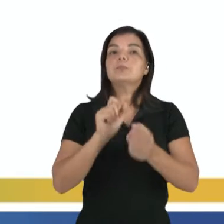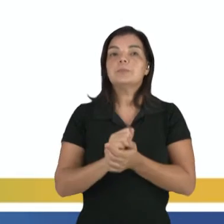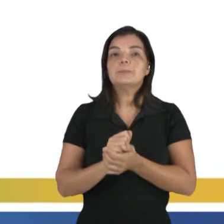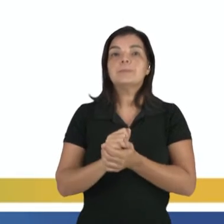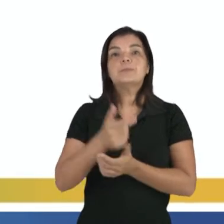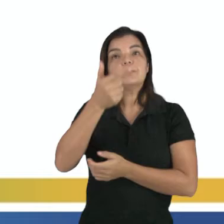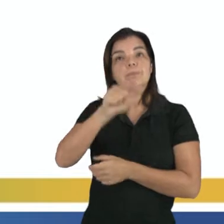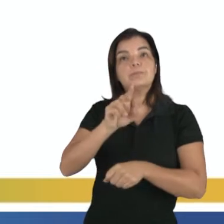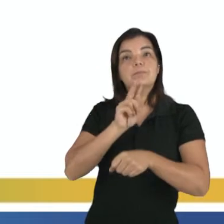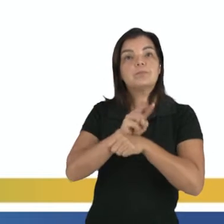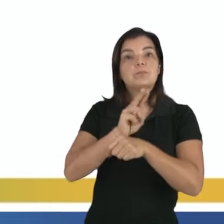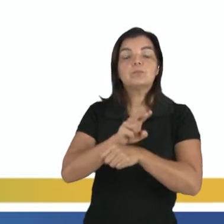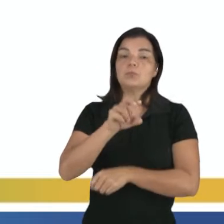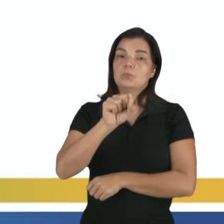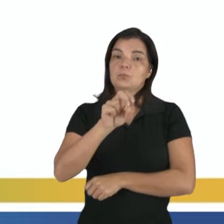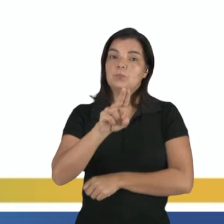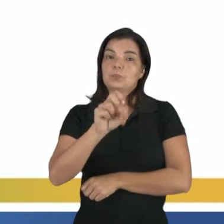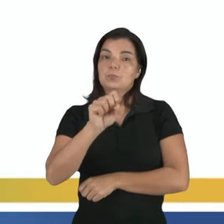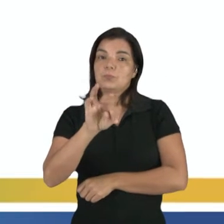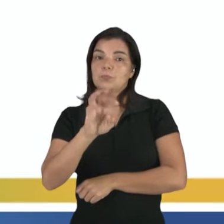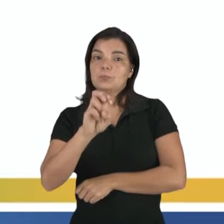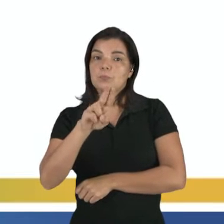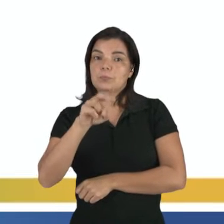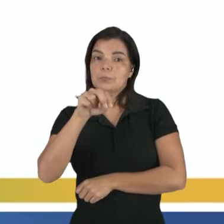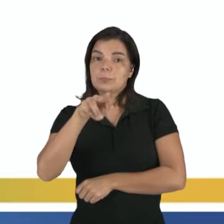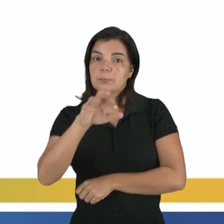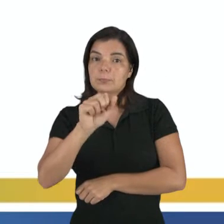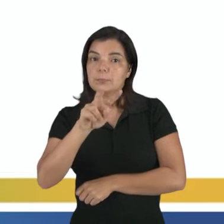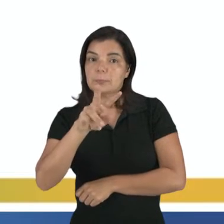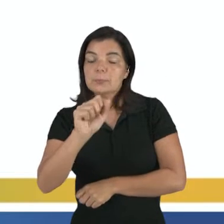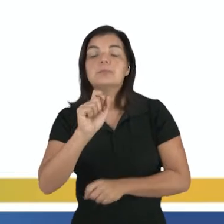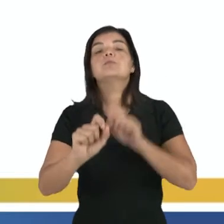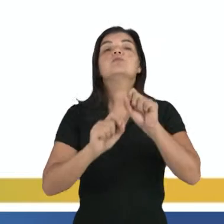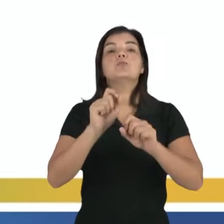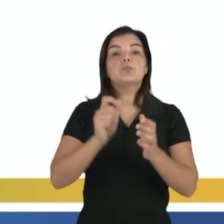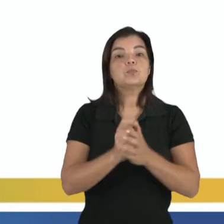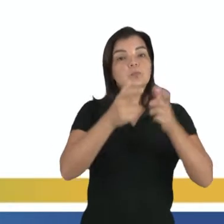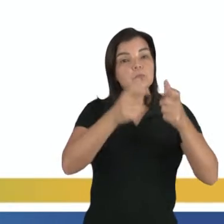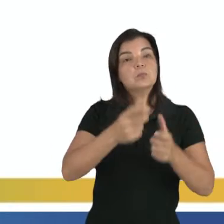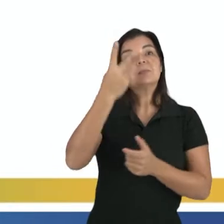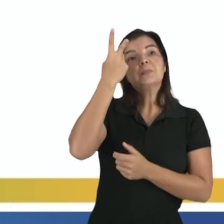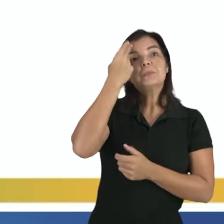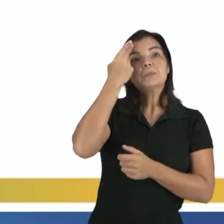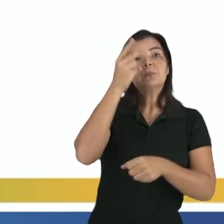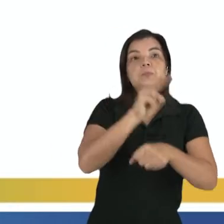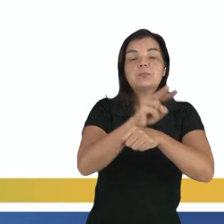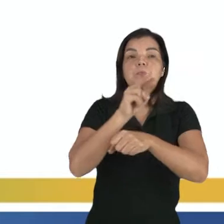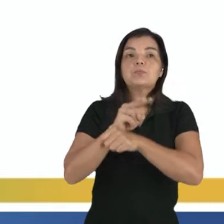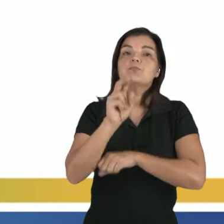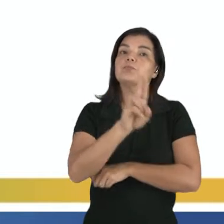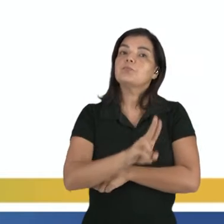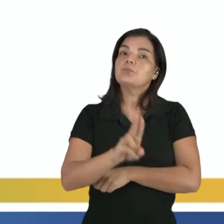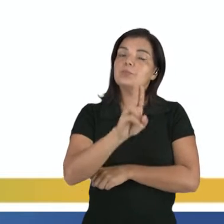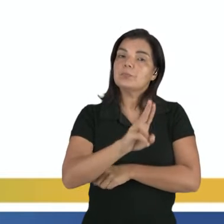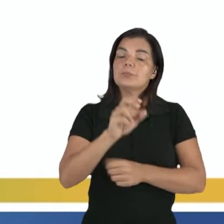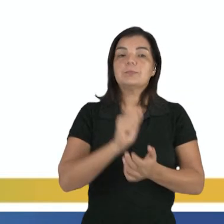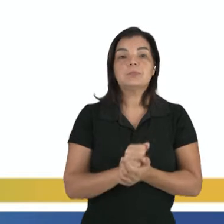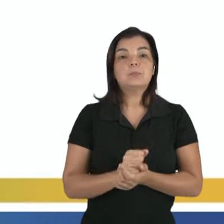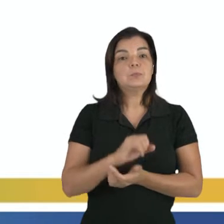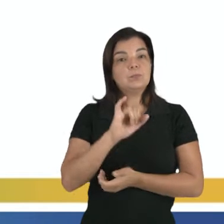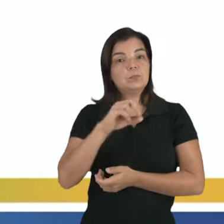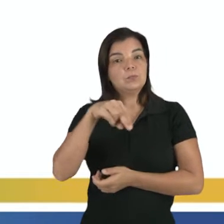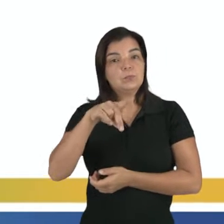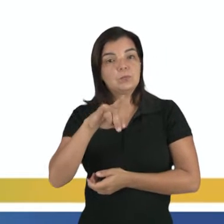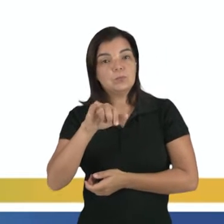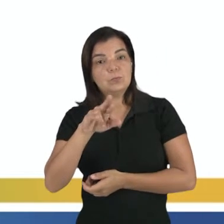As unidades de conservação de proteção integral, elas têm a função de conservar o ambiente natural, permitindo o uso indireto